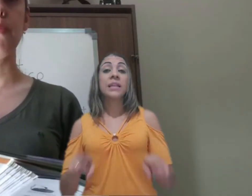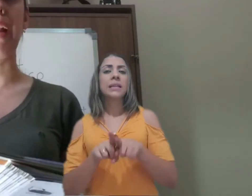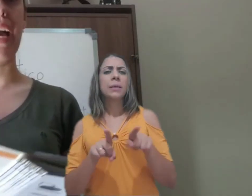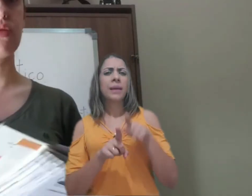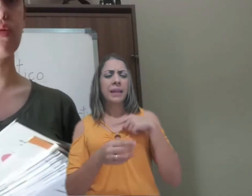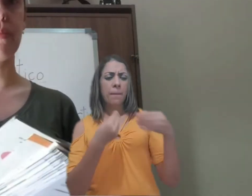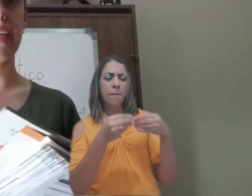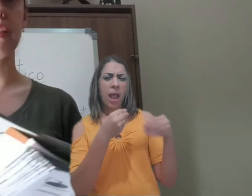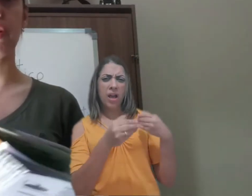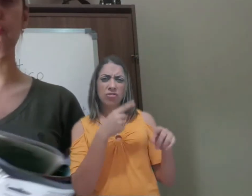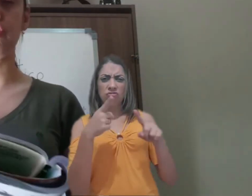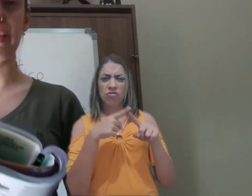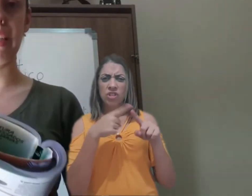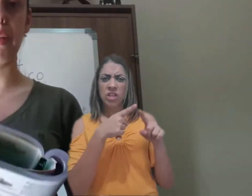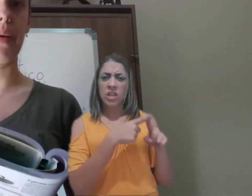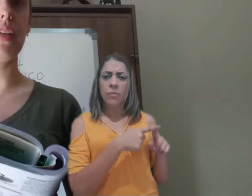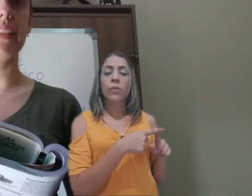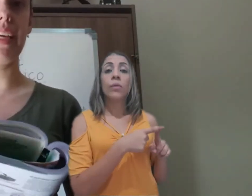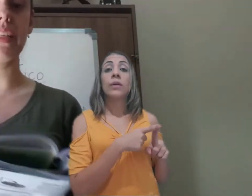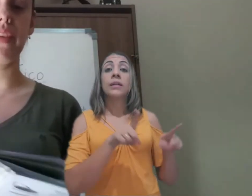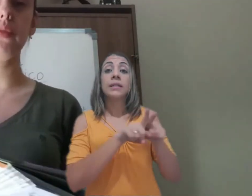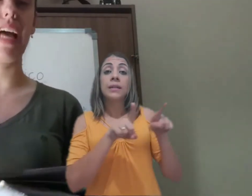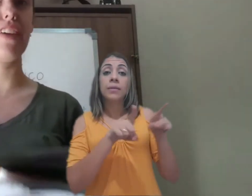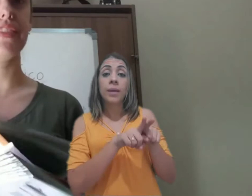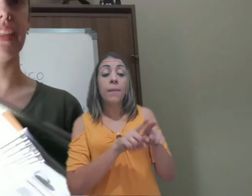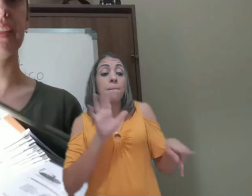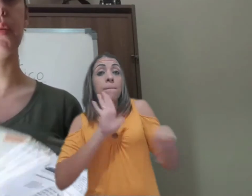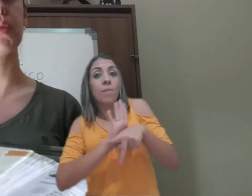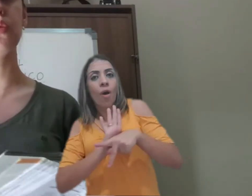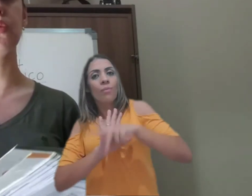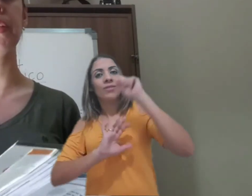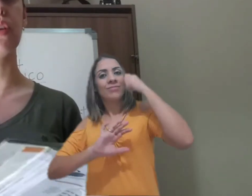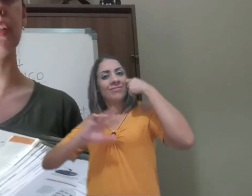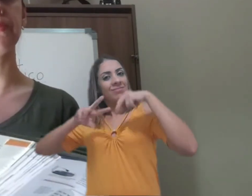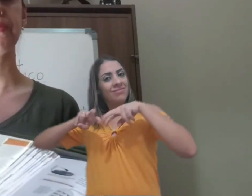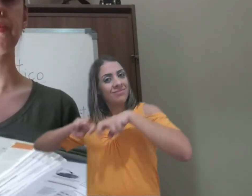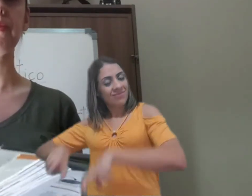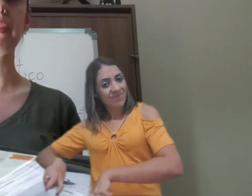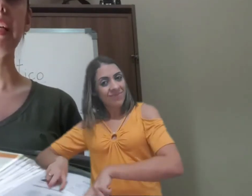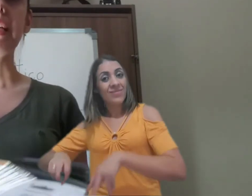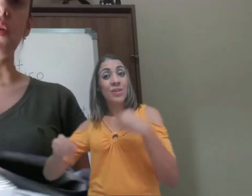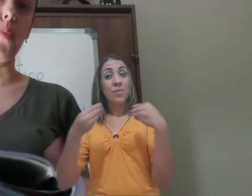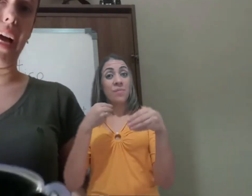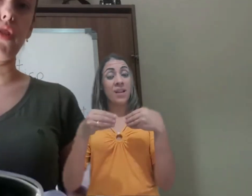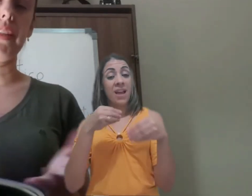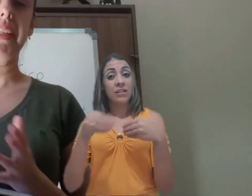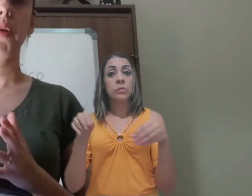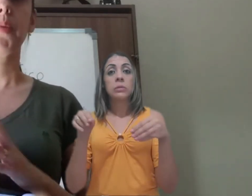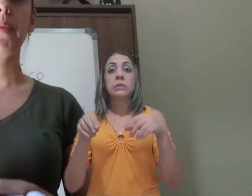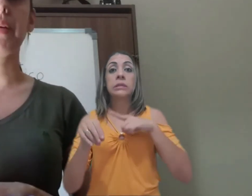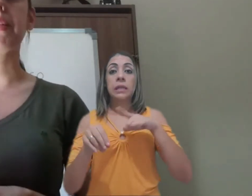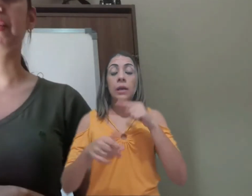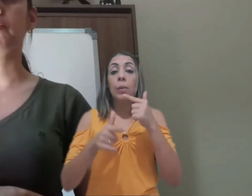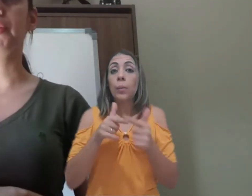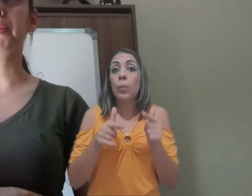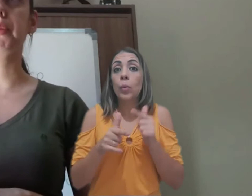tipos de plásticos também que nós utilizamos, a maioria deles vem do nafta, que é um produto do petróleo. O plástico ele tem até um